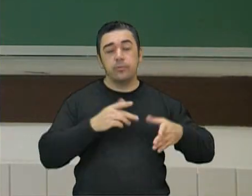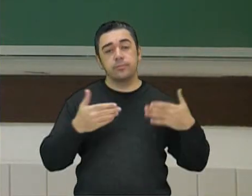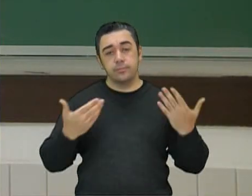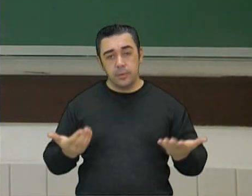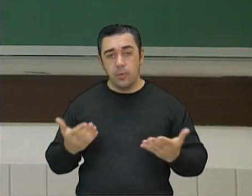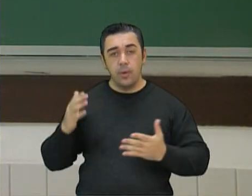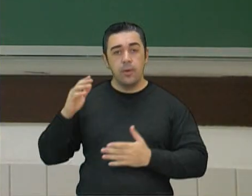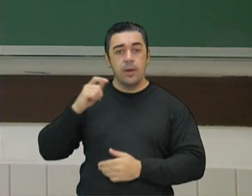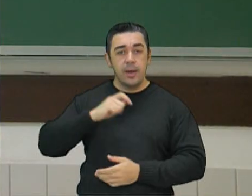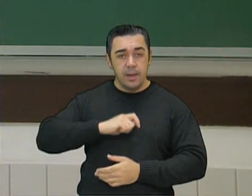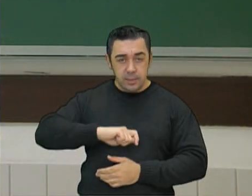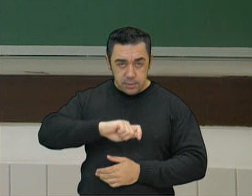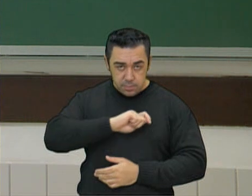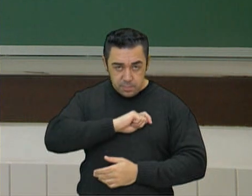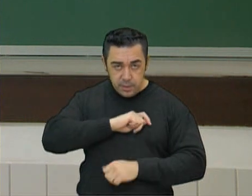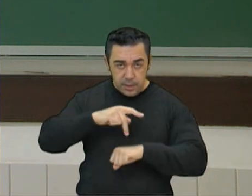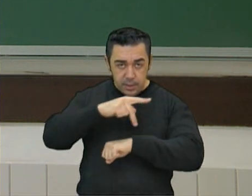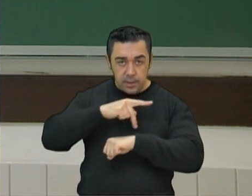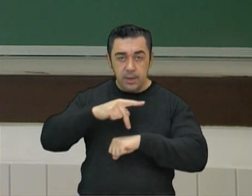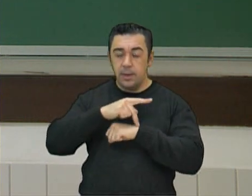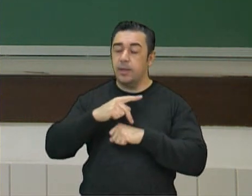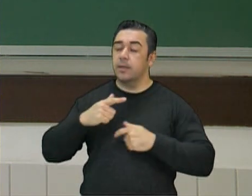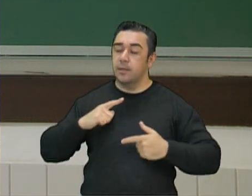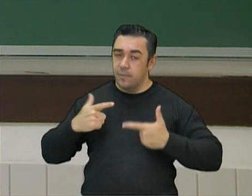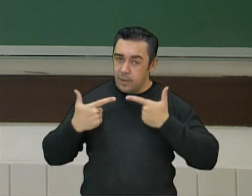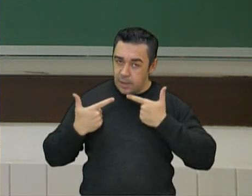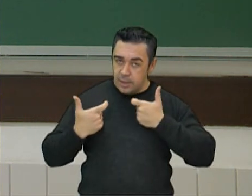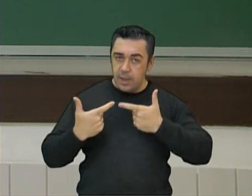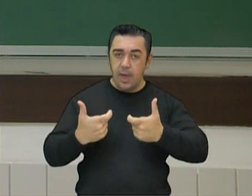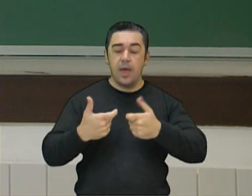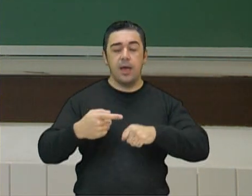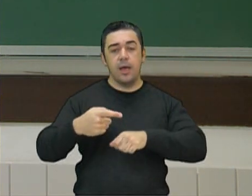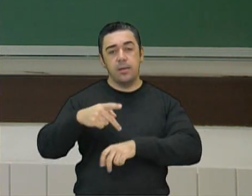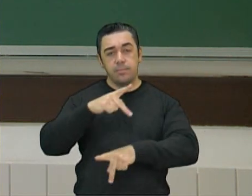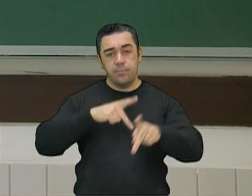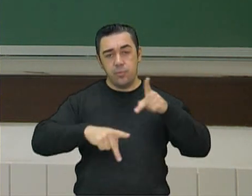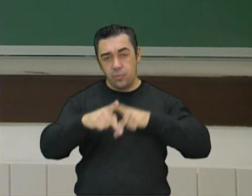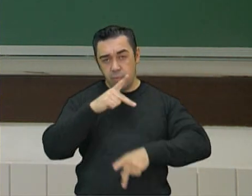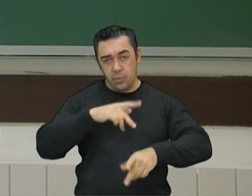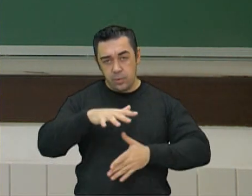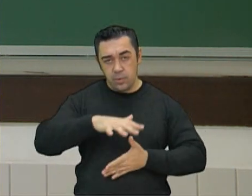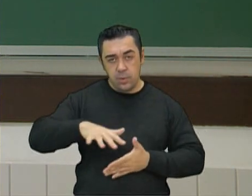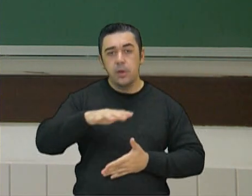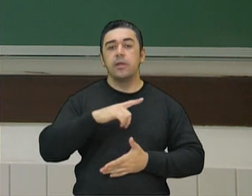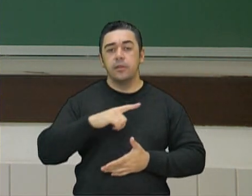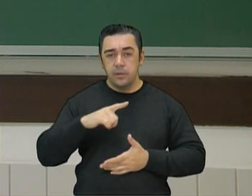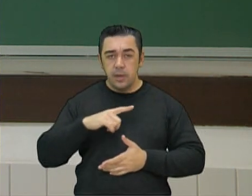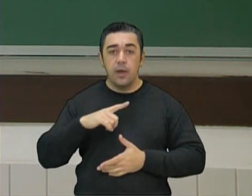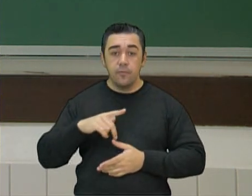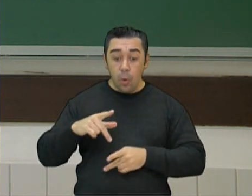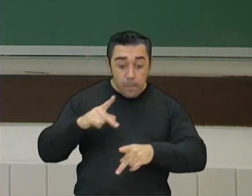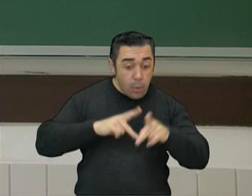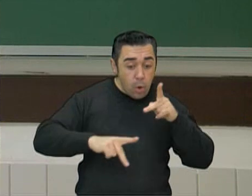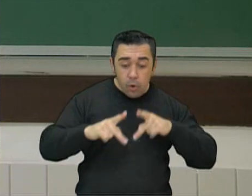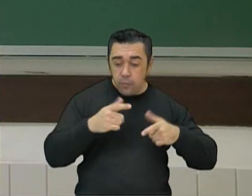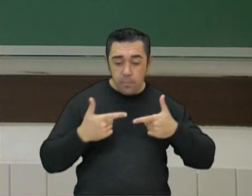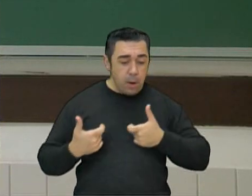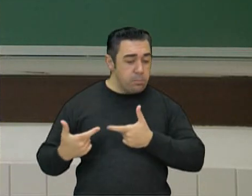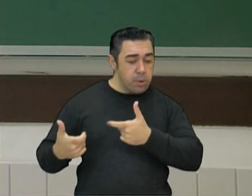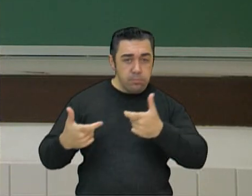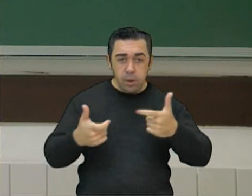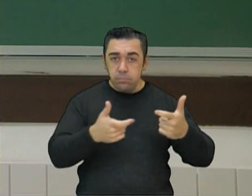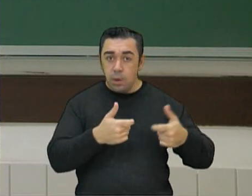Espanha a uma guerra civil. População da Espanha guerreando entre si. Um